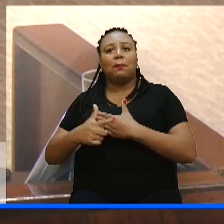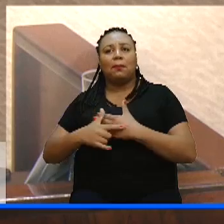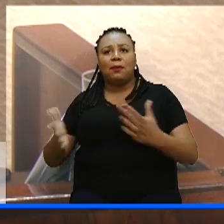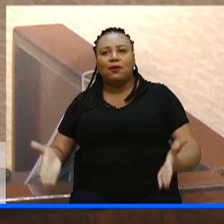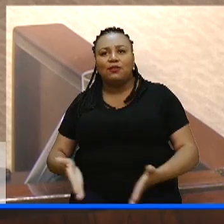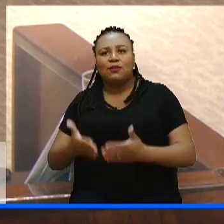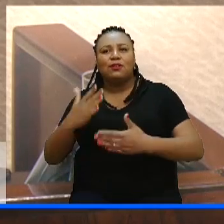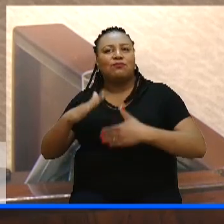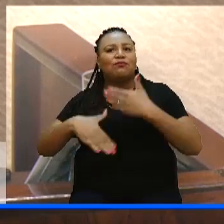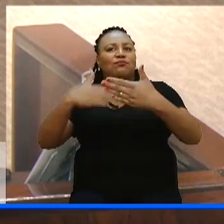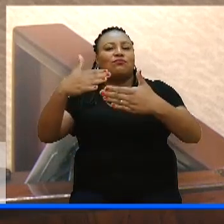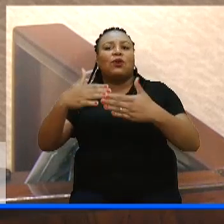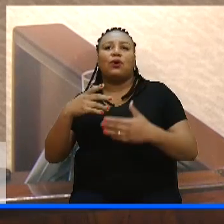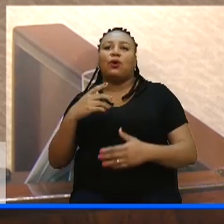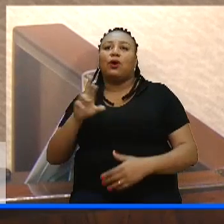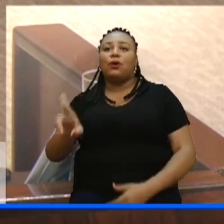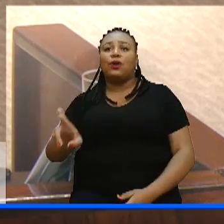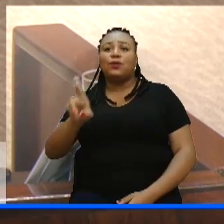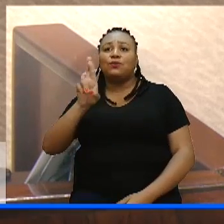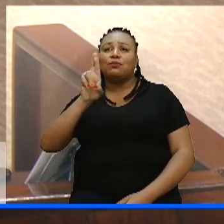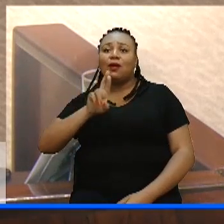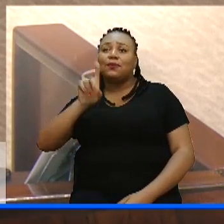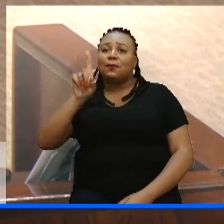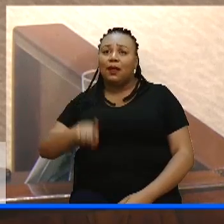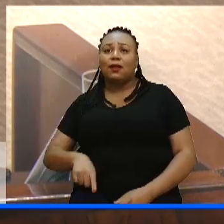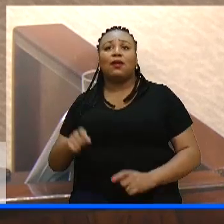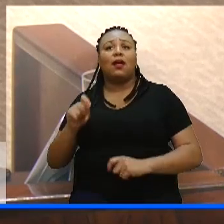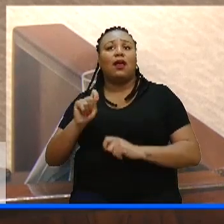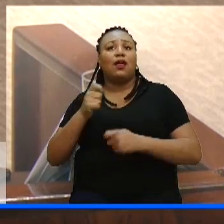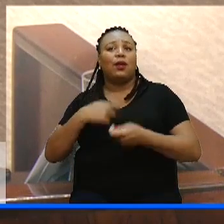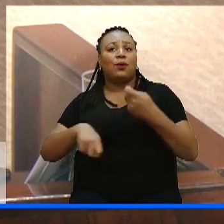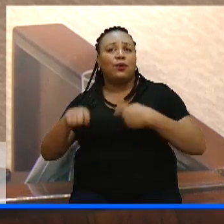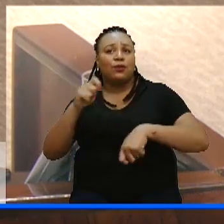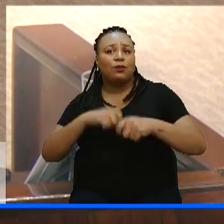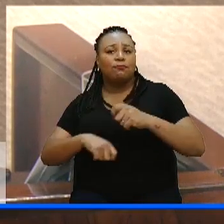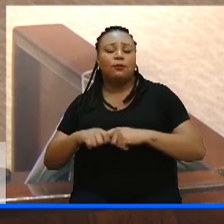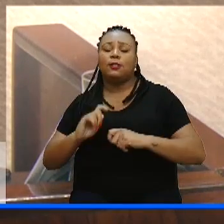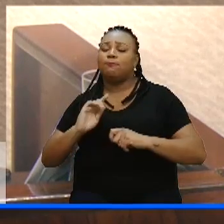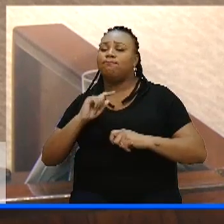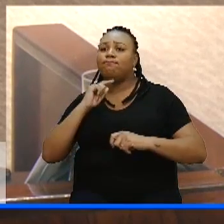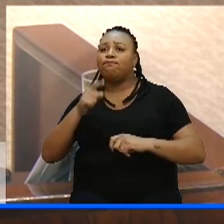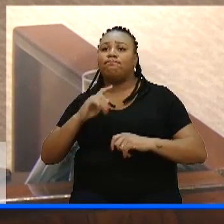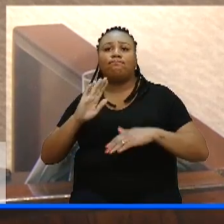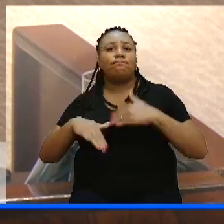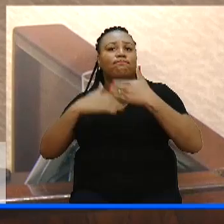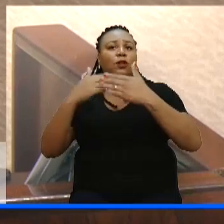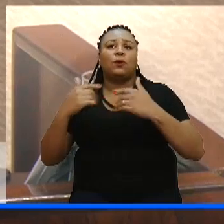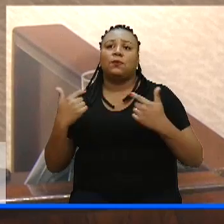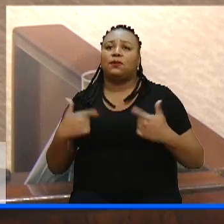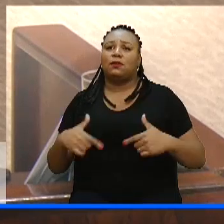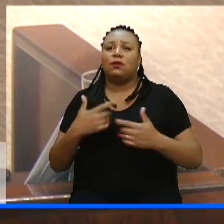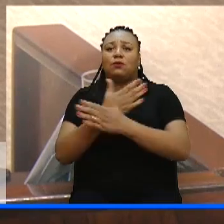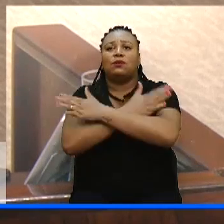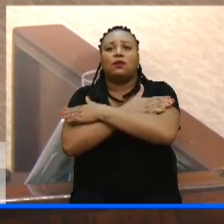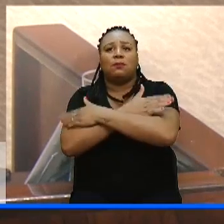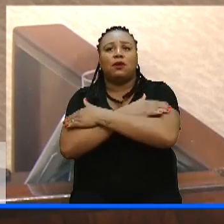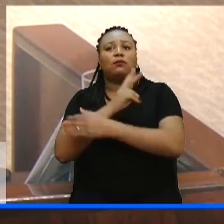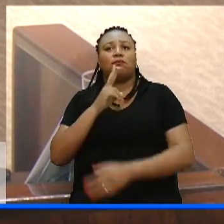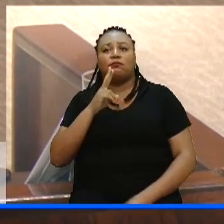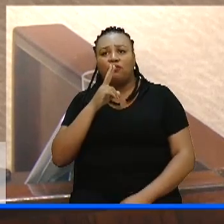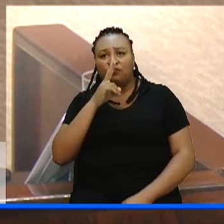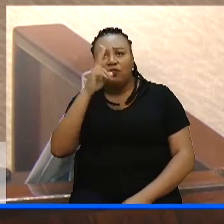econômico o resultado é que a economia não cresce o emprego o desemprego aumenta